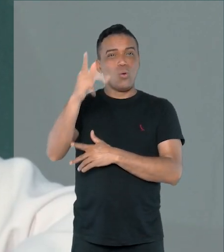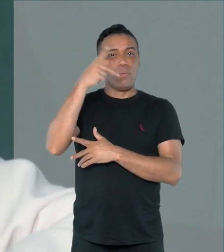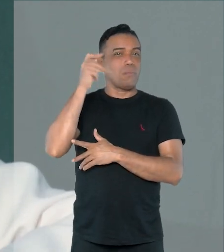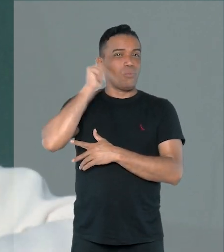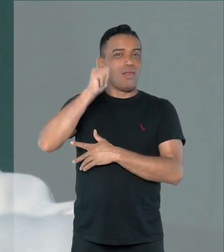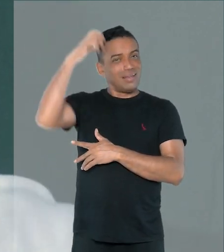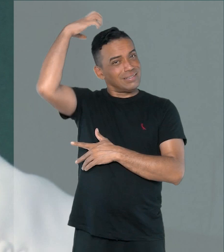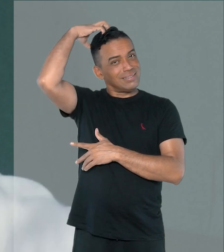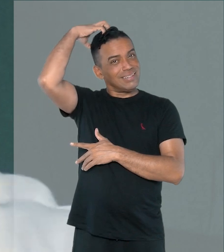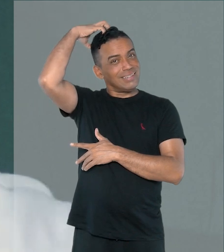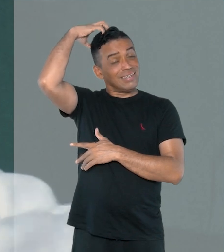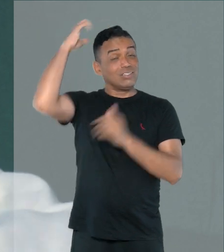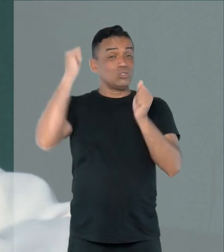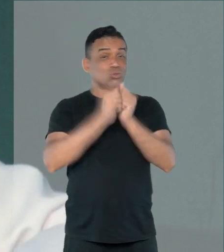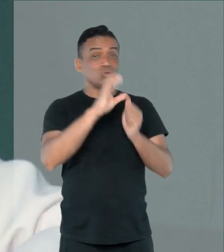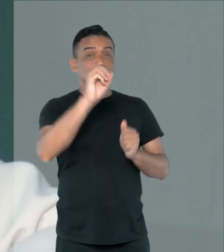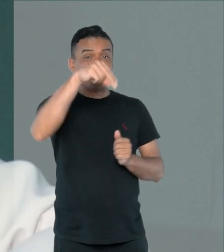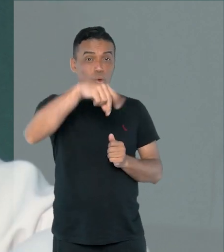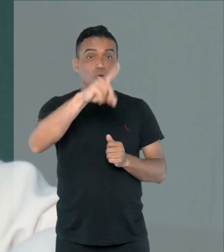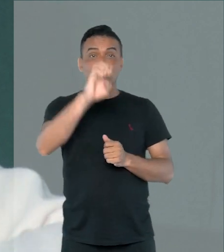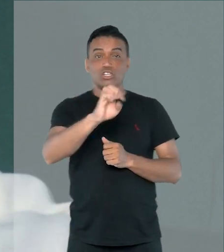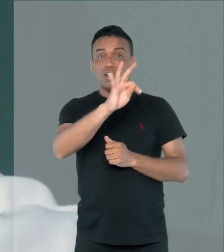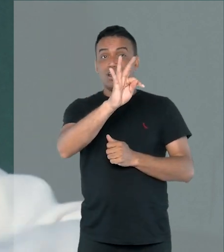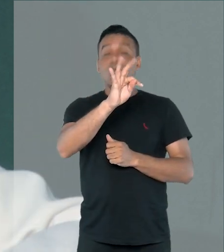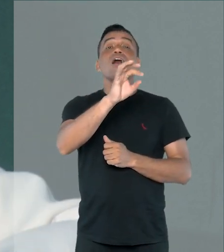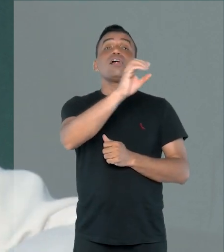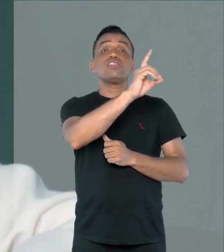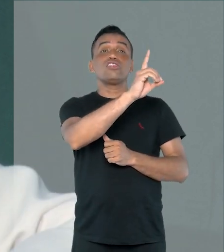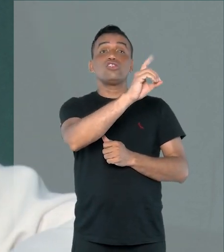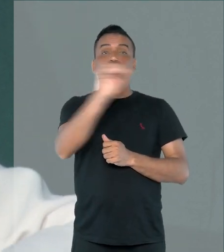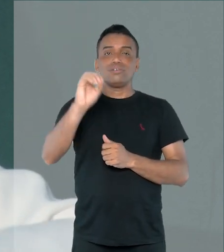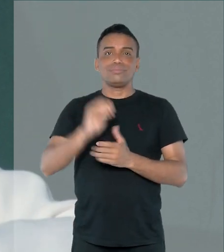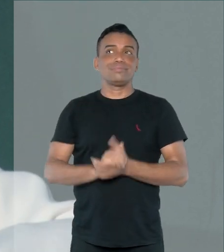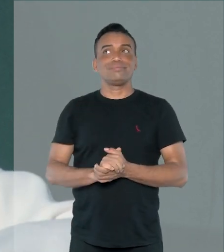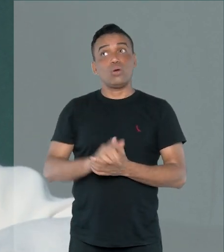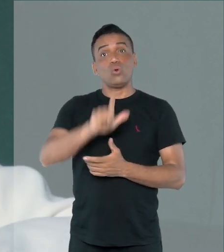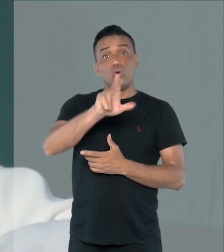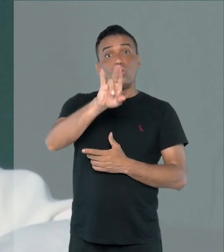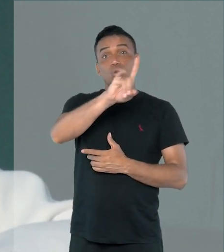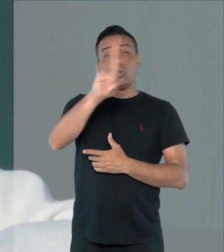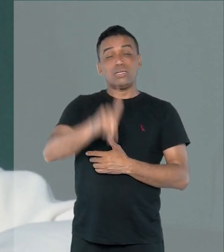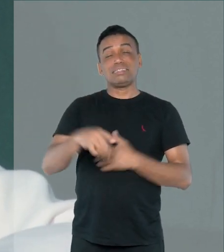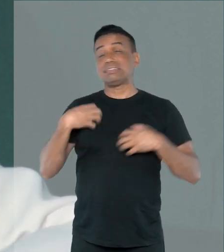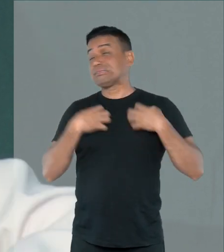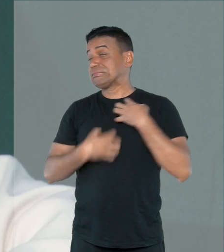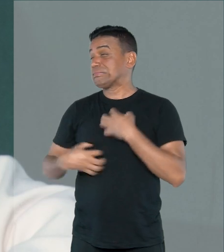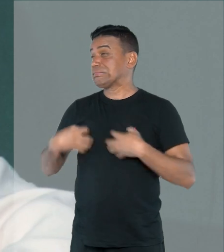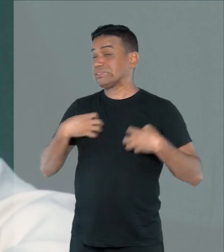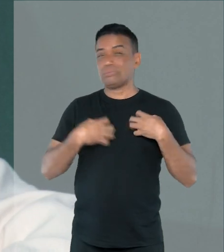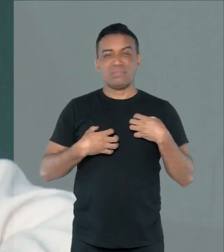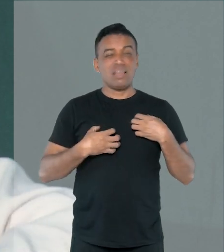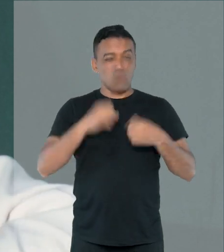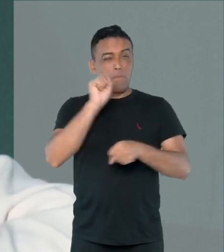Conde d'Eu. Então, a frustração do Luís vai ficando cada vez maior, e aí acontece uma coisa horrorosa. Eu vou parar de